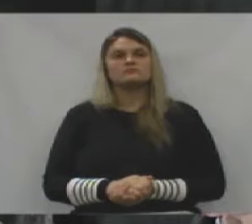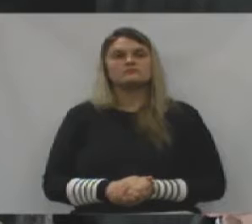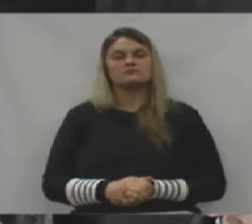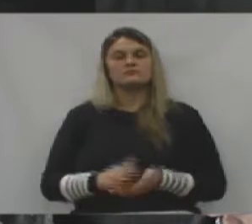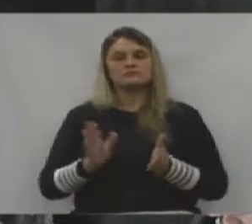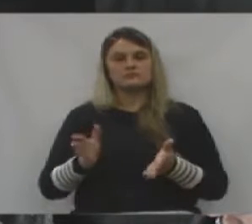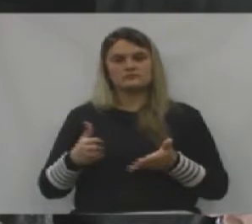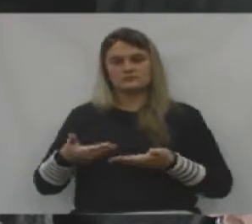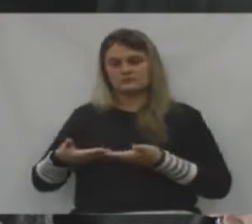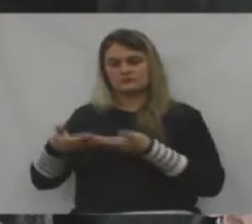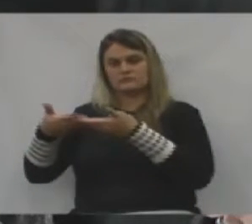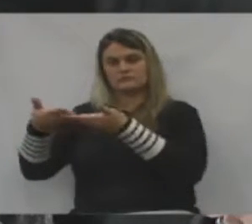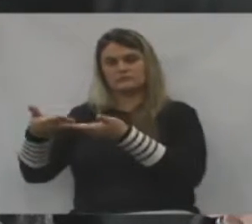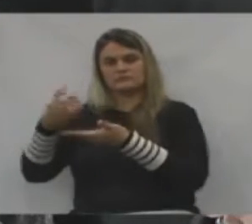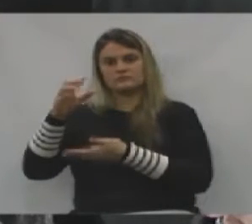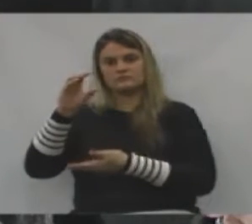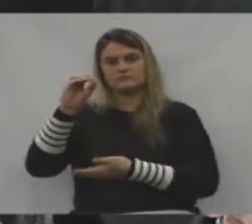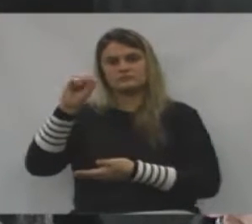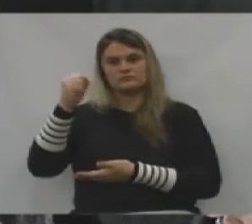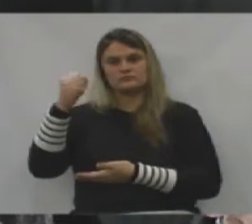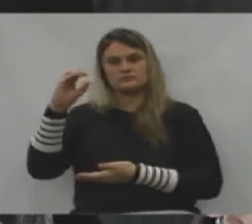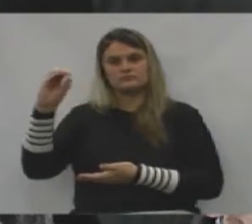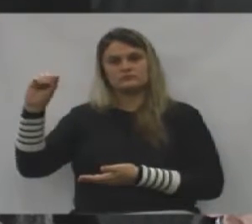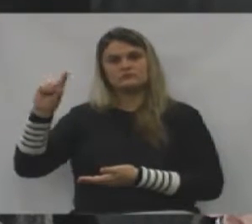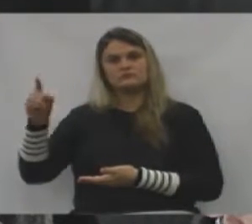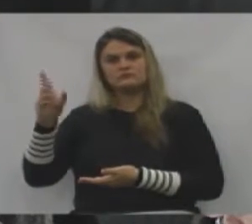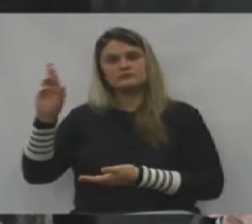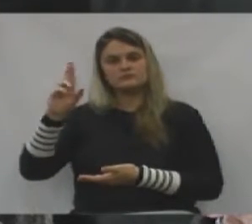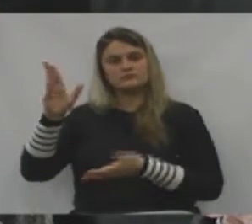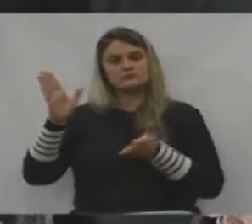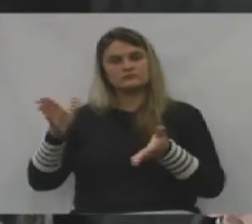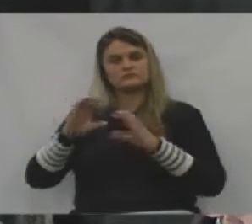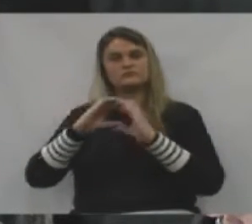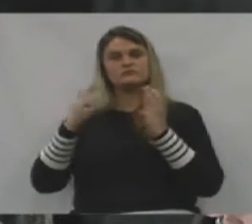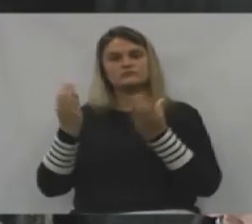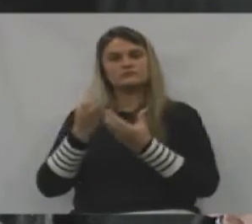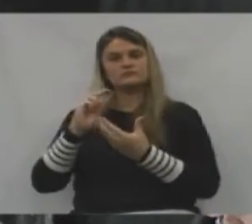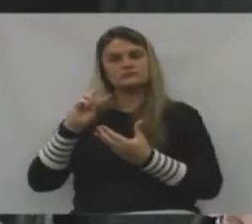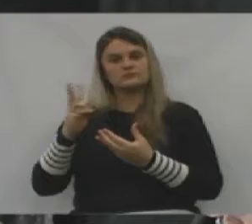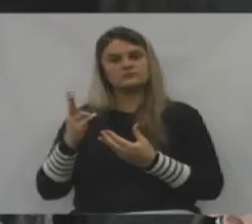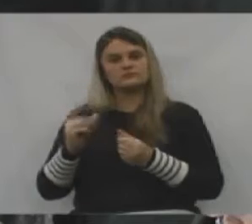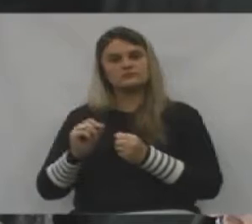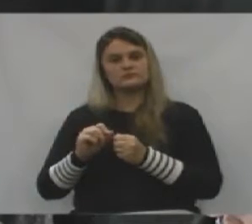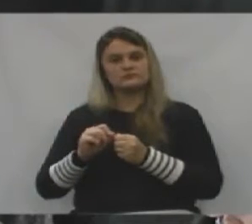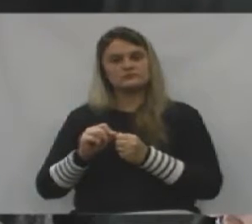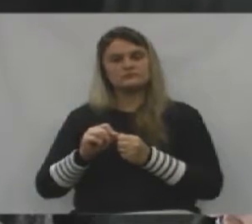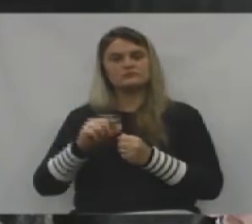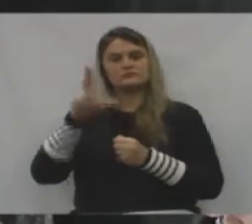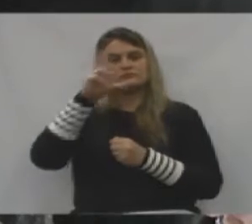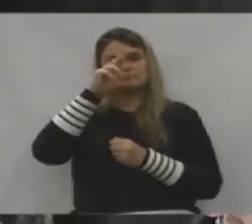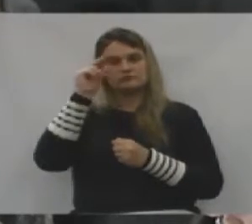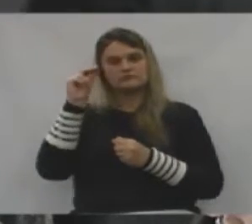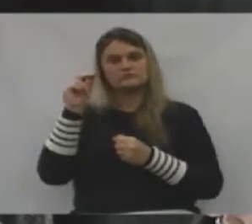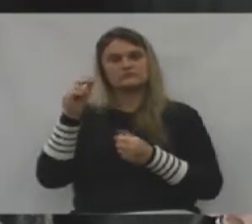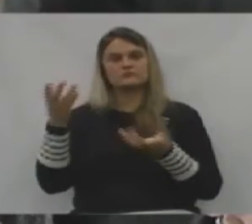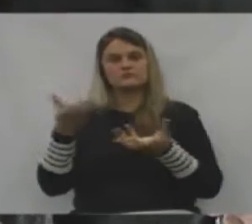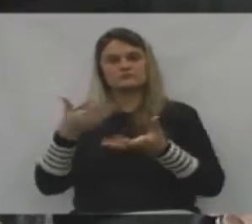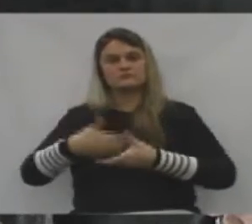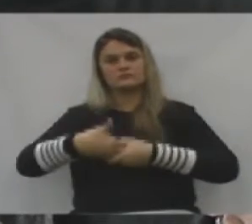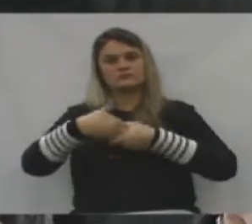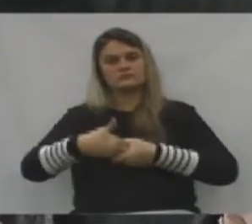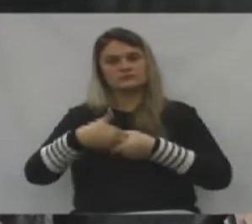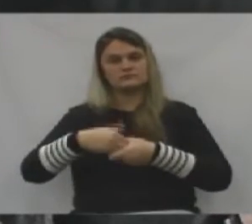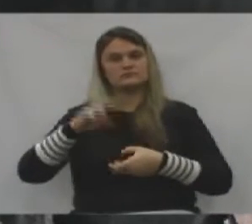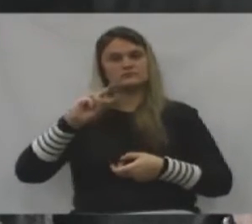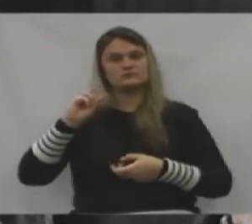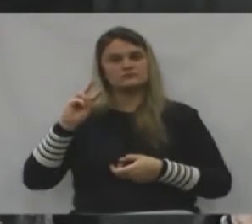Esse repasse de R$ 800 mil que a Câmara de Vereadores hoje faz ao Poder Executivo, e aqui quero saudar o prefeito